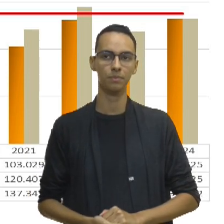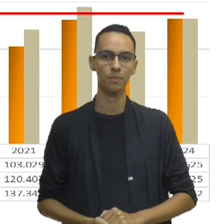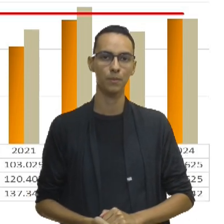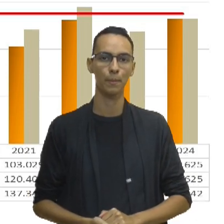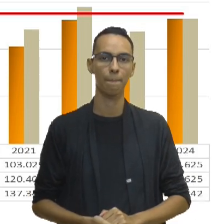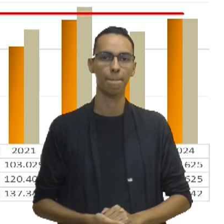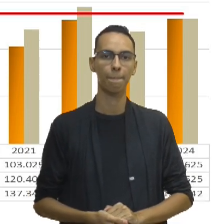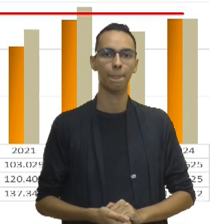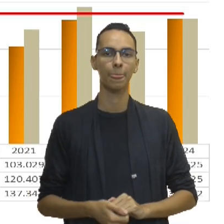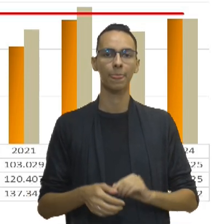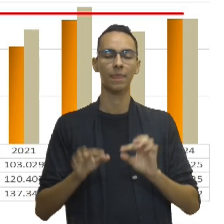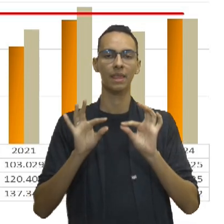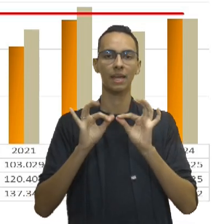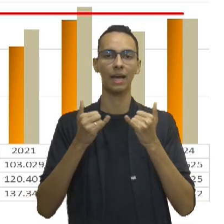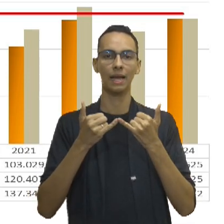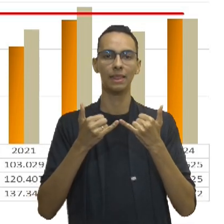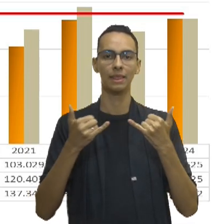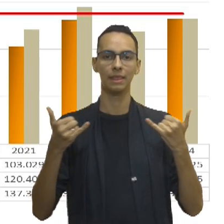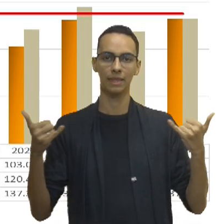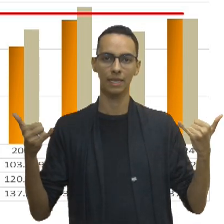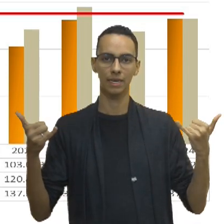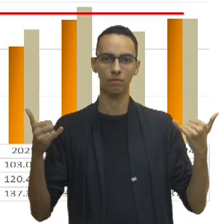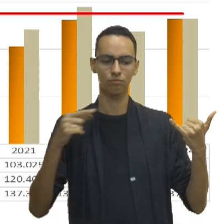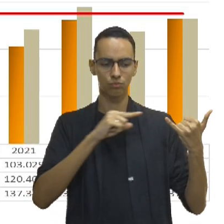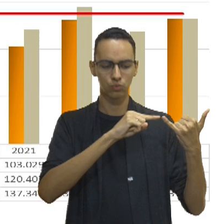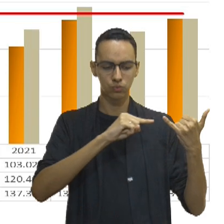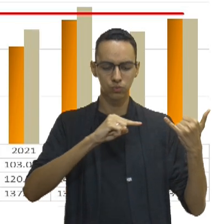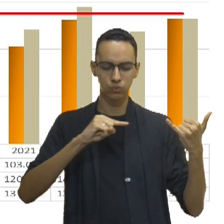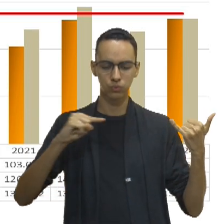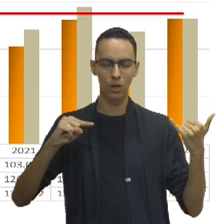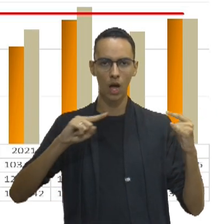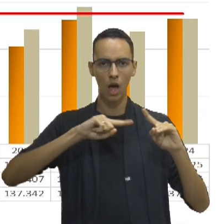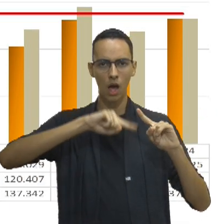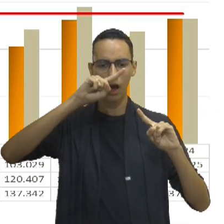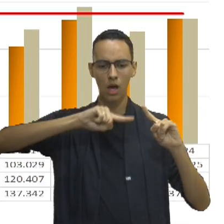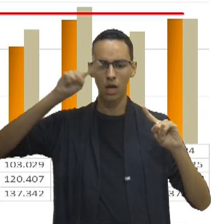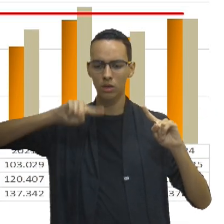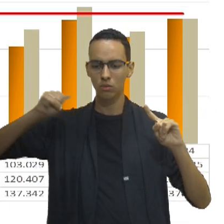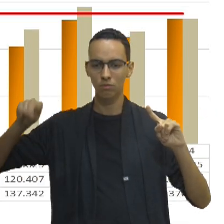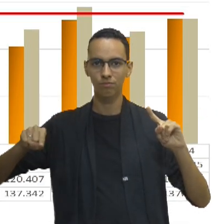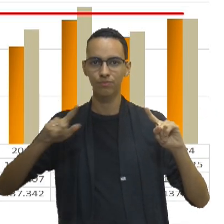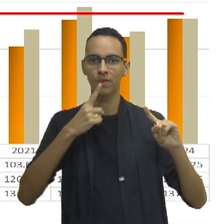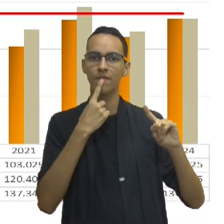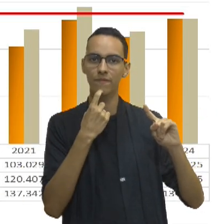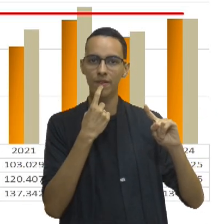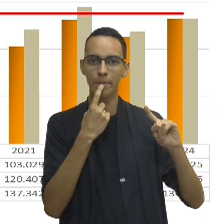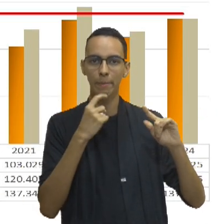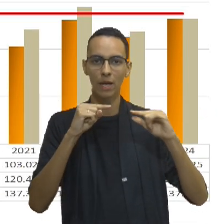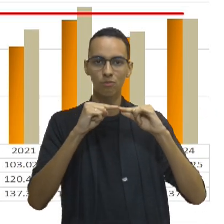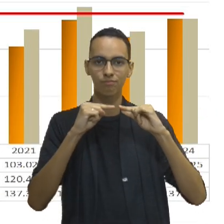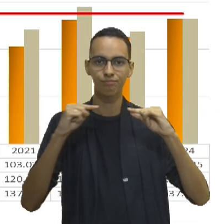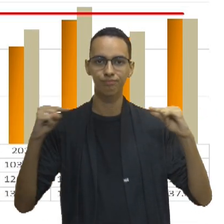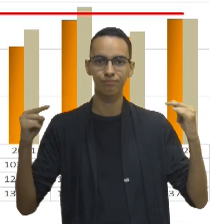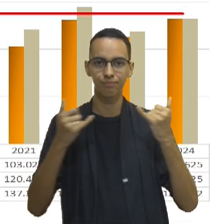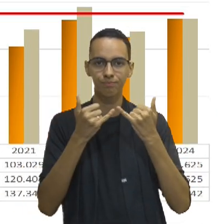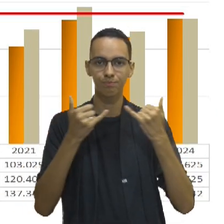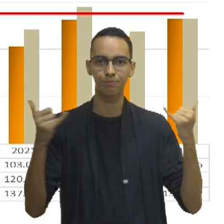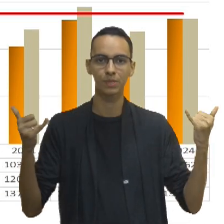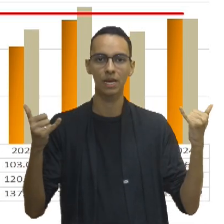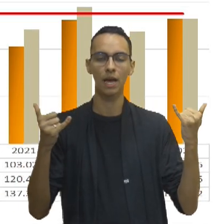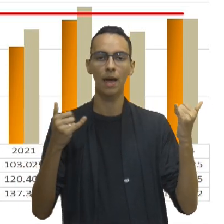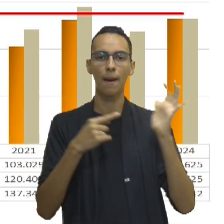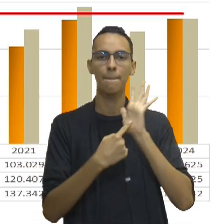Essa linha, né, que está cortando todo o gráfico em vermelho, ela mostra o valor que foi